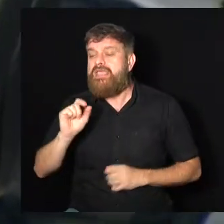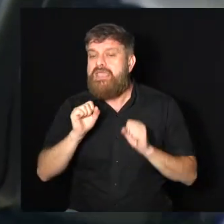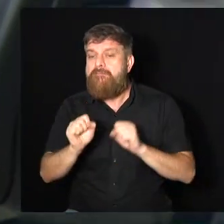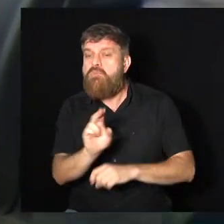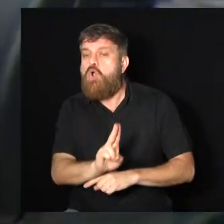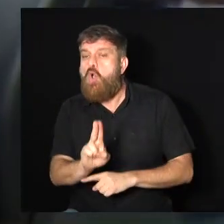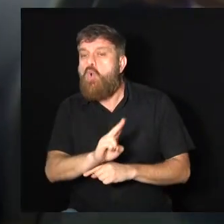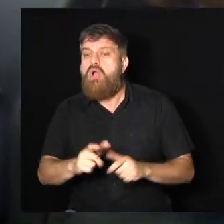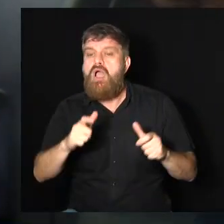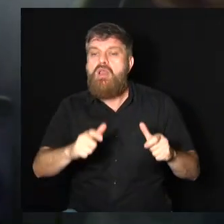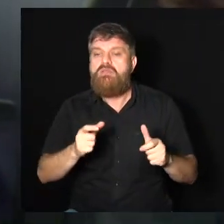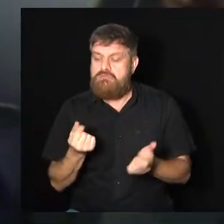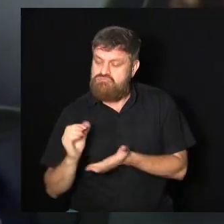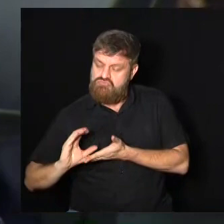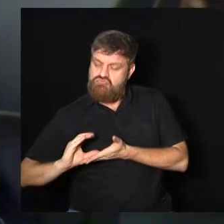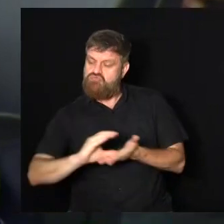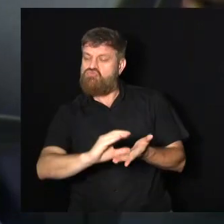para onde vão os recursos arrecadados nos